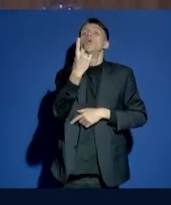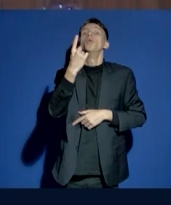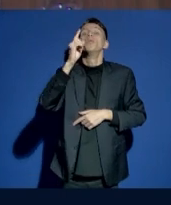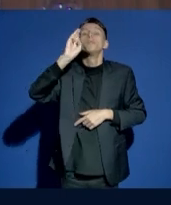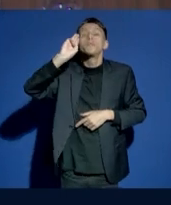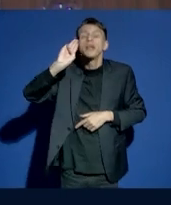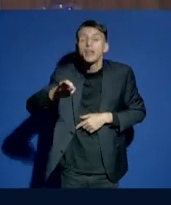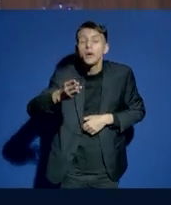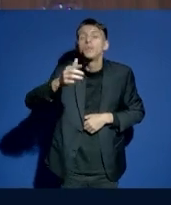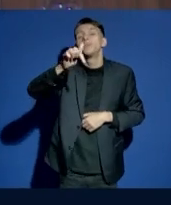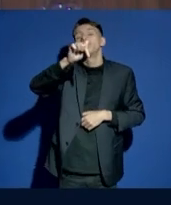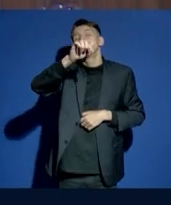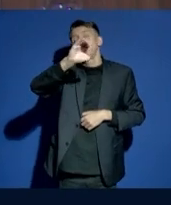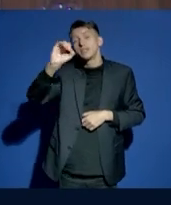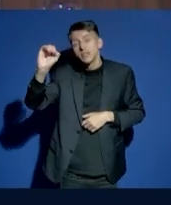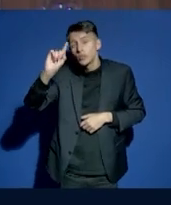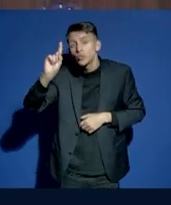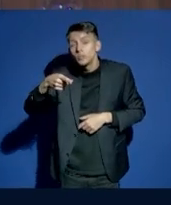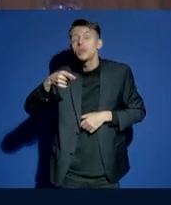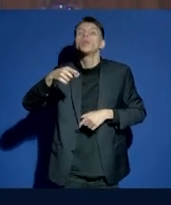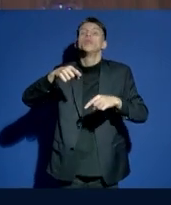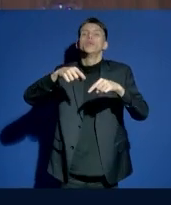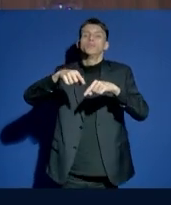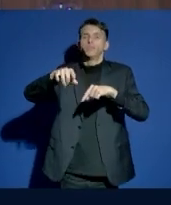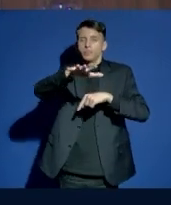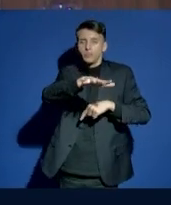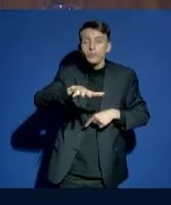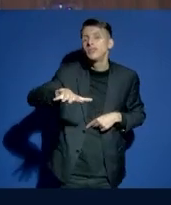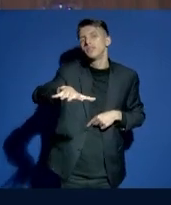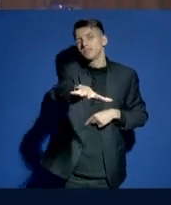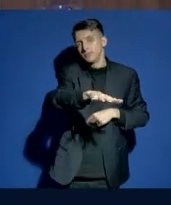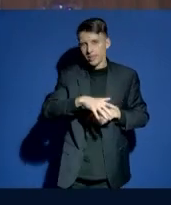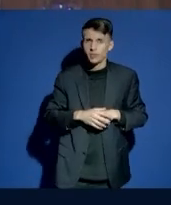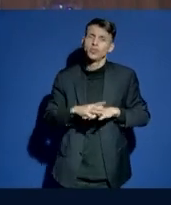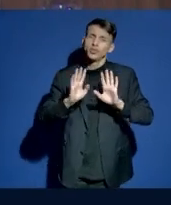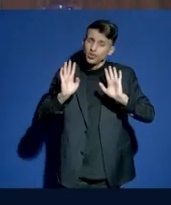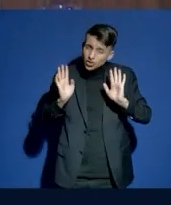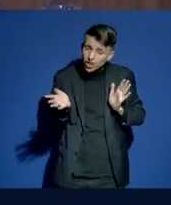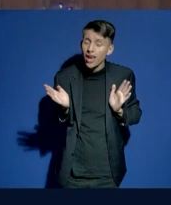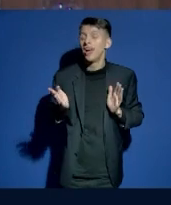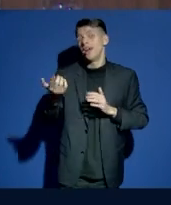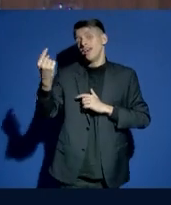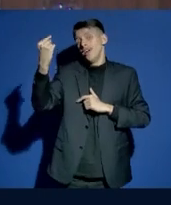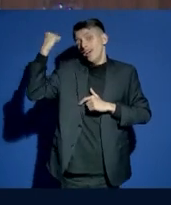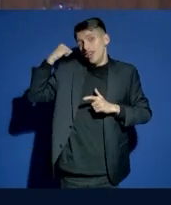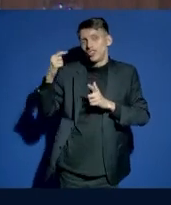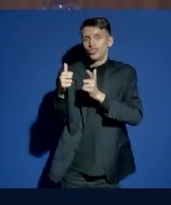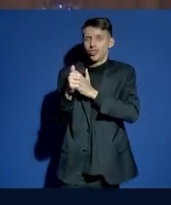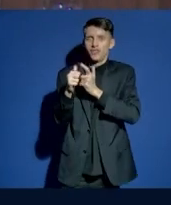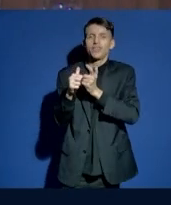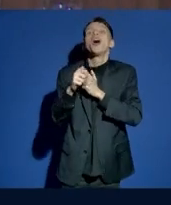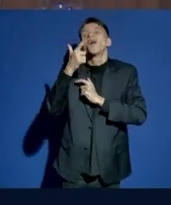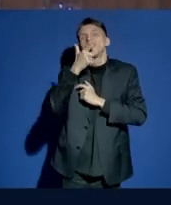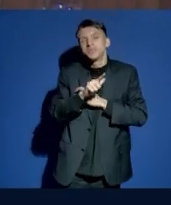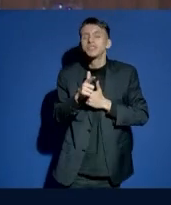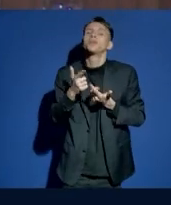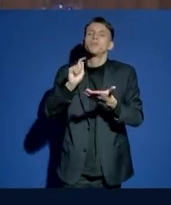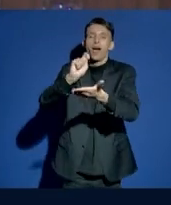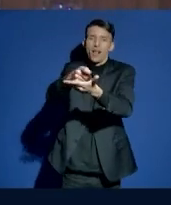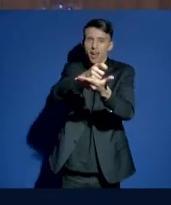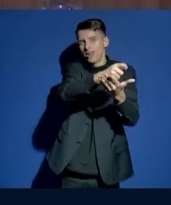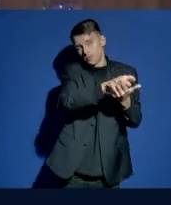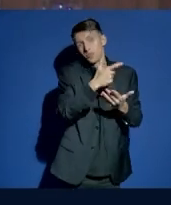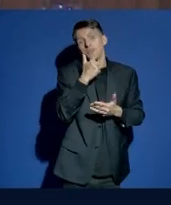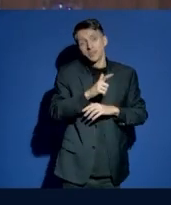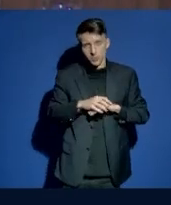1.700.000 hectares, que já estão sendo desses que nós ajudamos, que estavam ilegais, se legalizar. Porque eu acho que esse é o